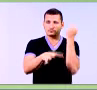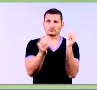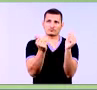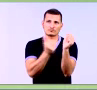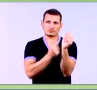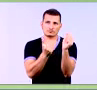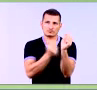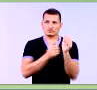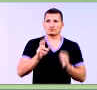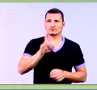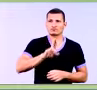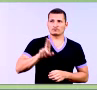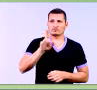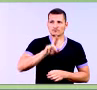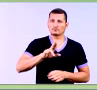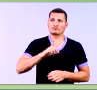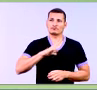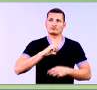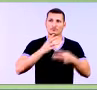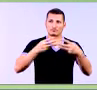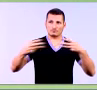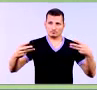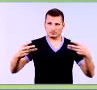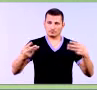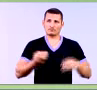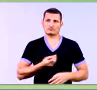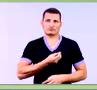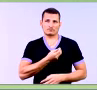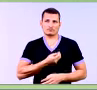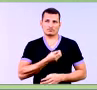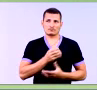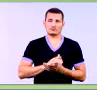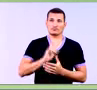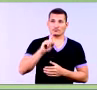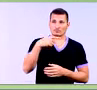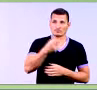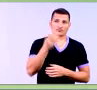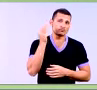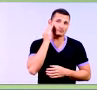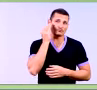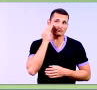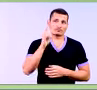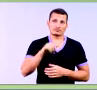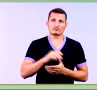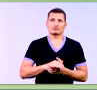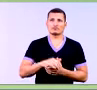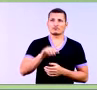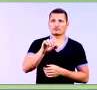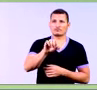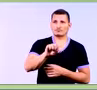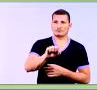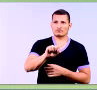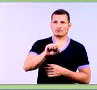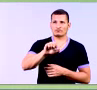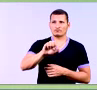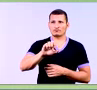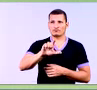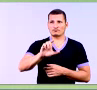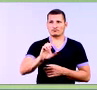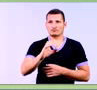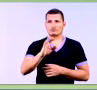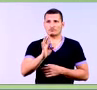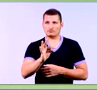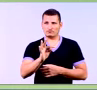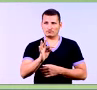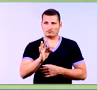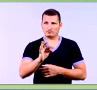está disponível na rede. O próximo teste é o SelectDB, ou seja, é a seleção do banco